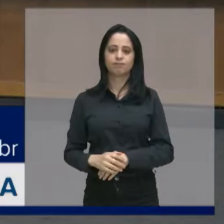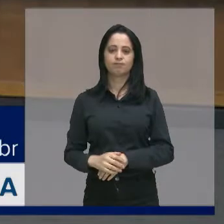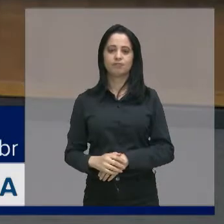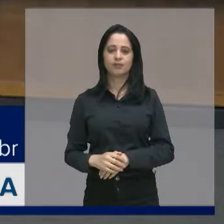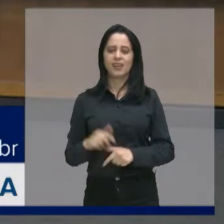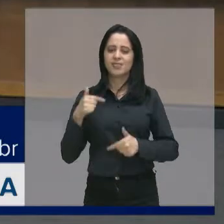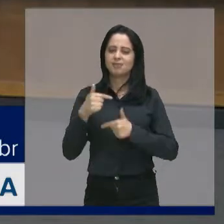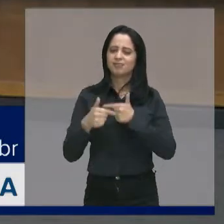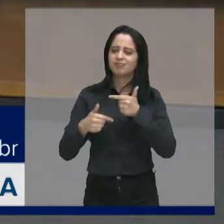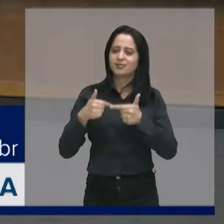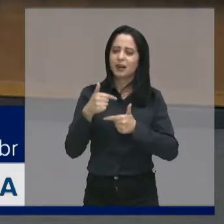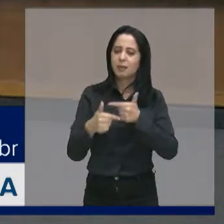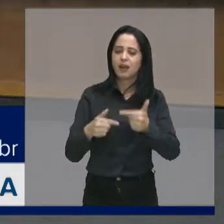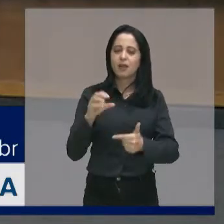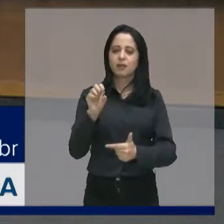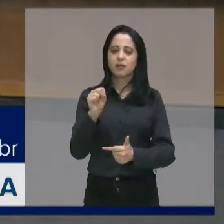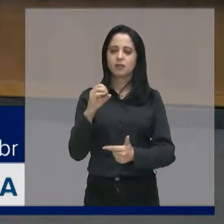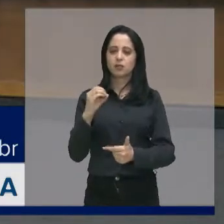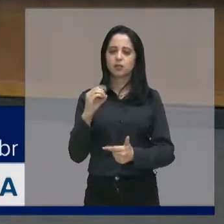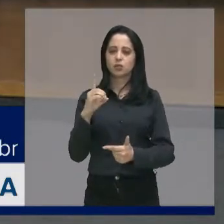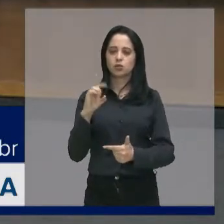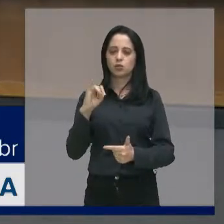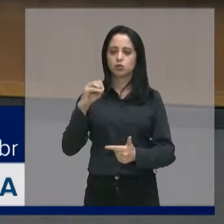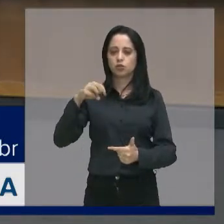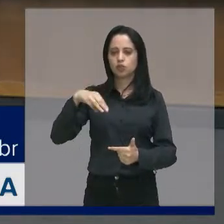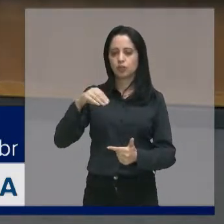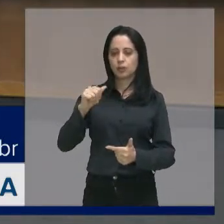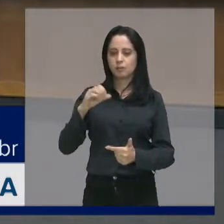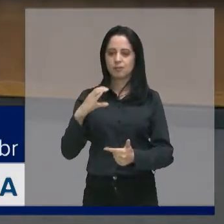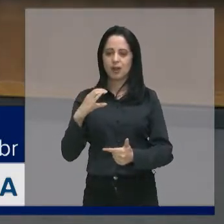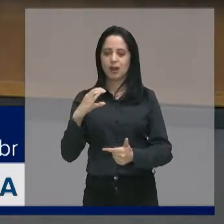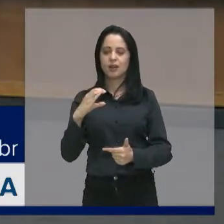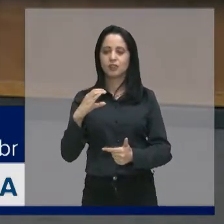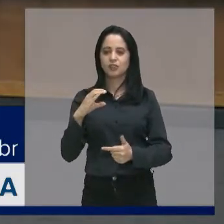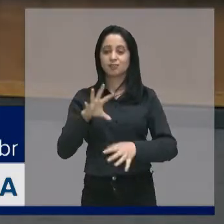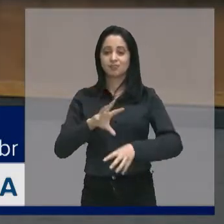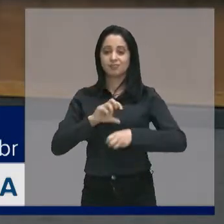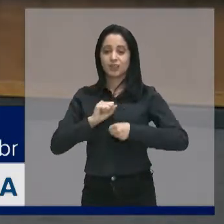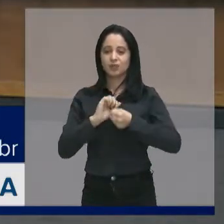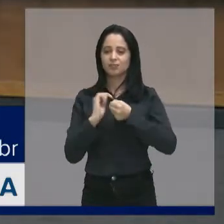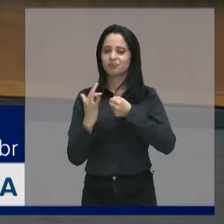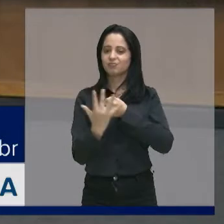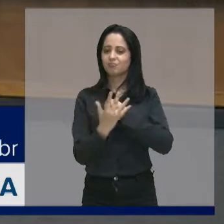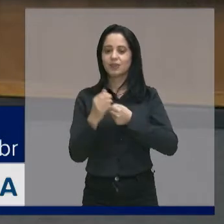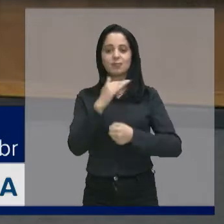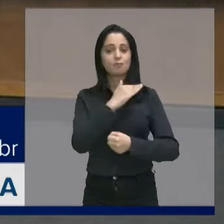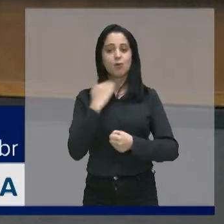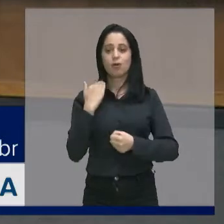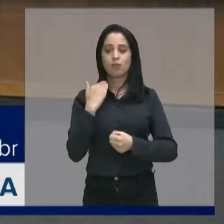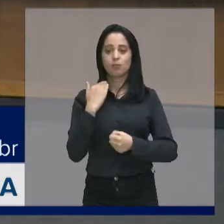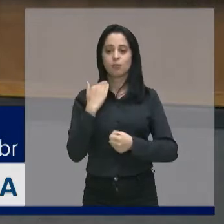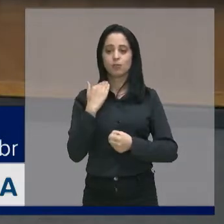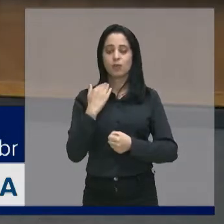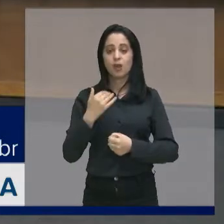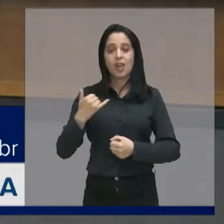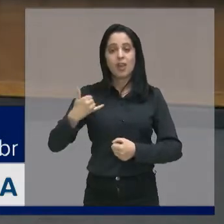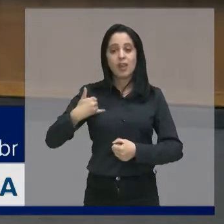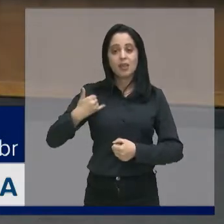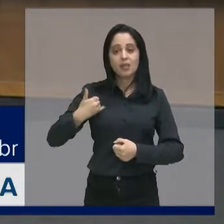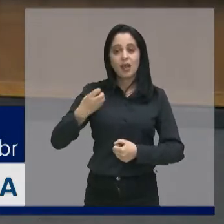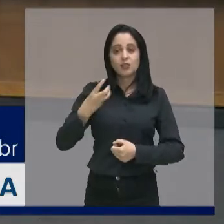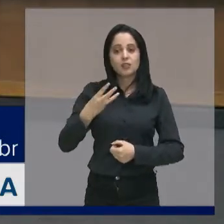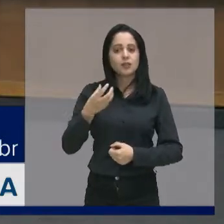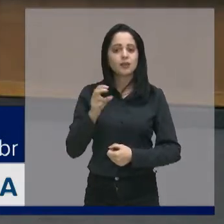trabalhador da Sodimac, que faleceu no dia de hoje com Covid, 35 anos, e